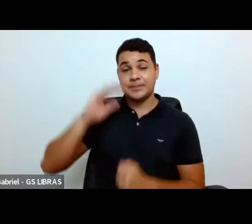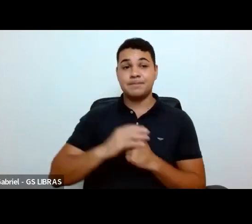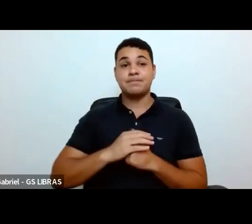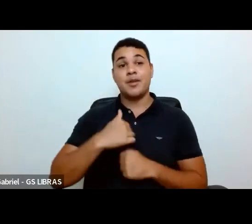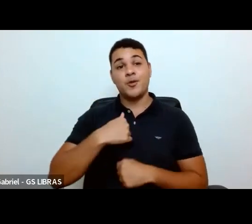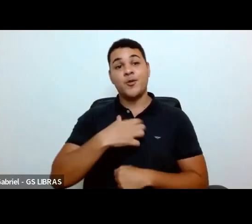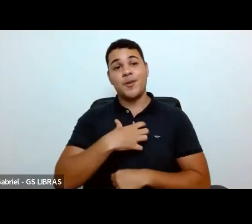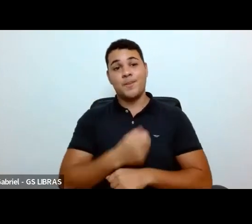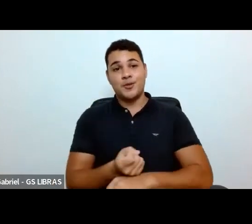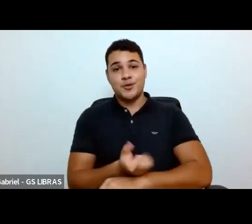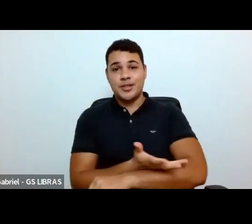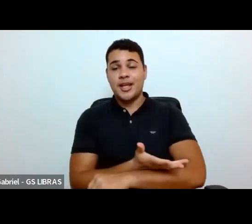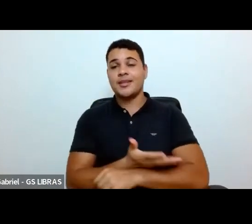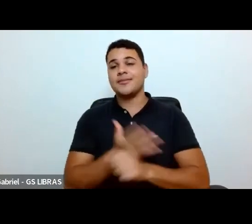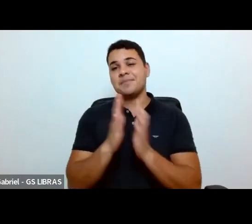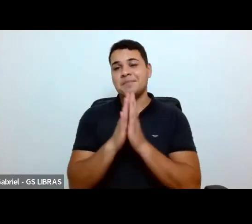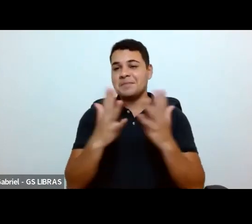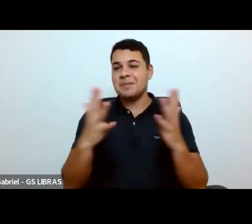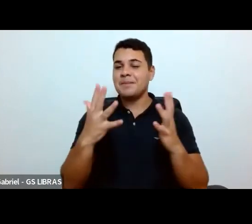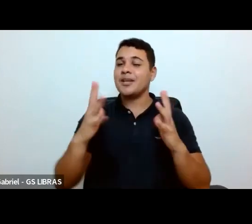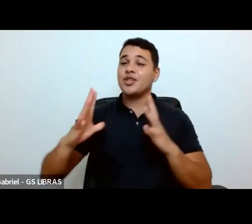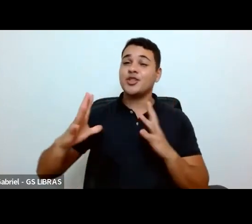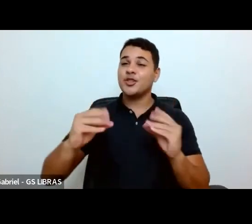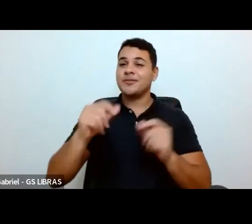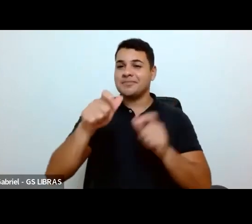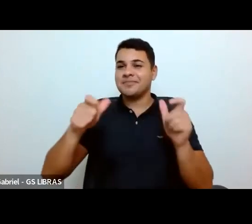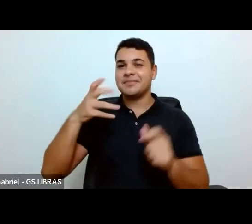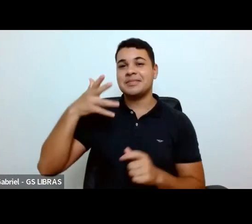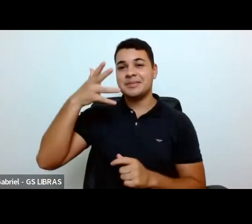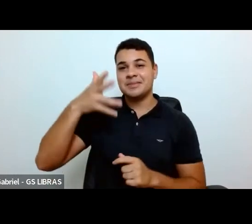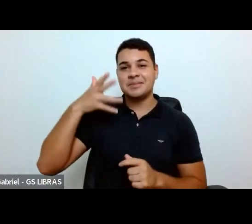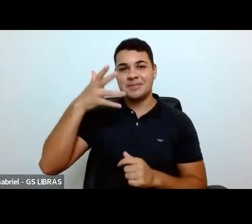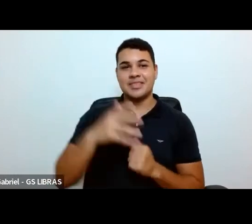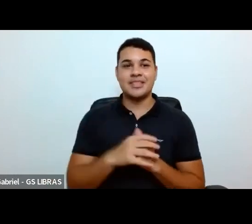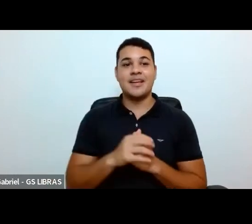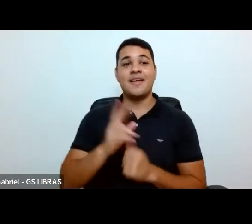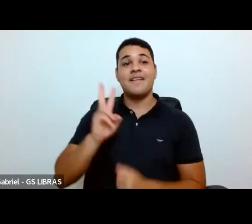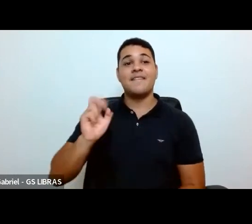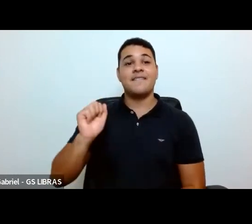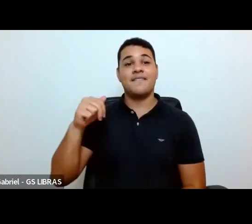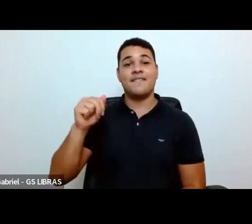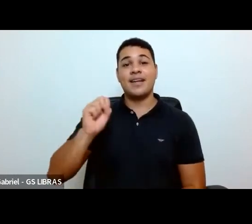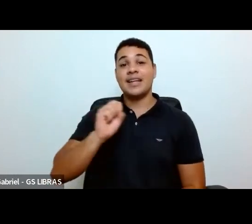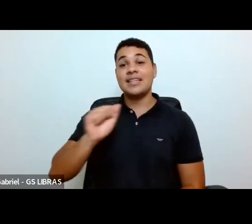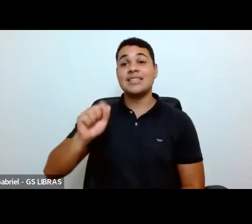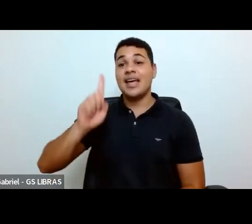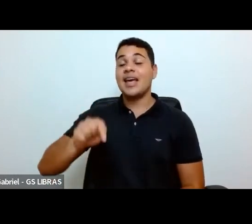Gratidão por todas as falas. Vanessa, excelente mediadora. Muito obrigada.